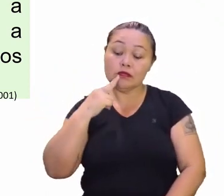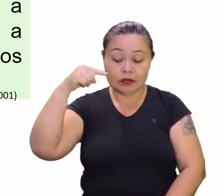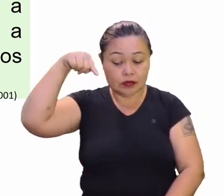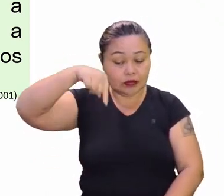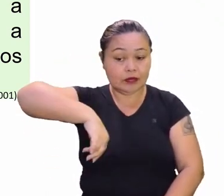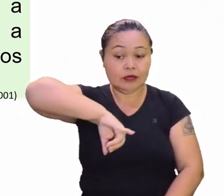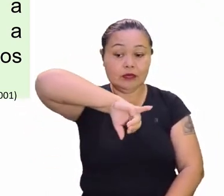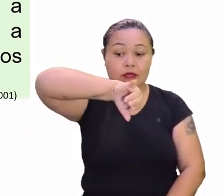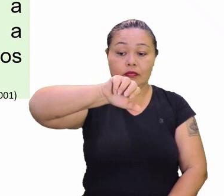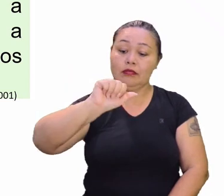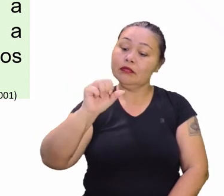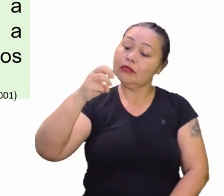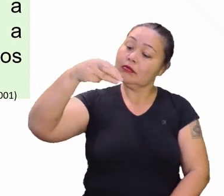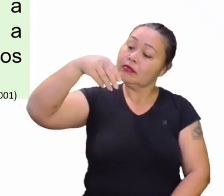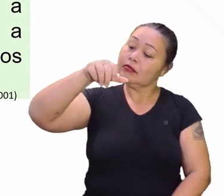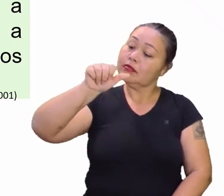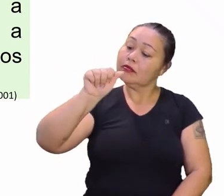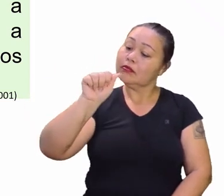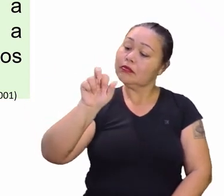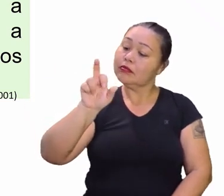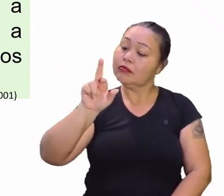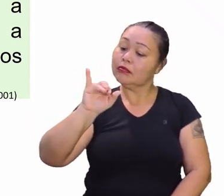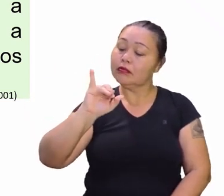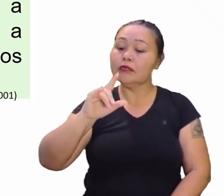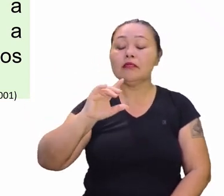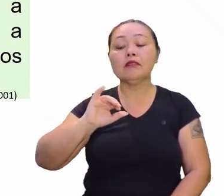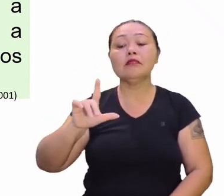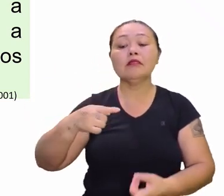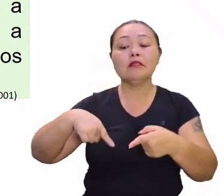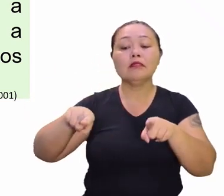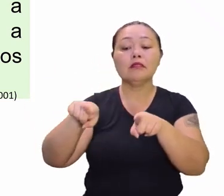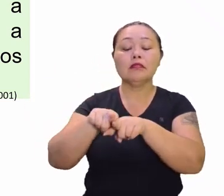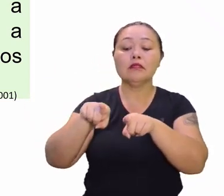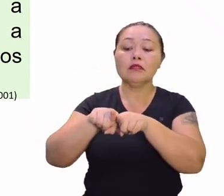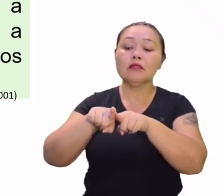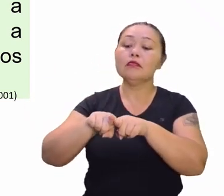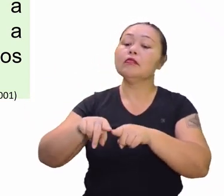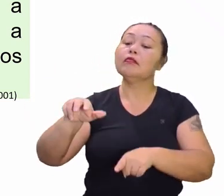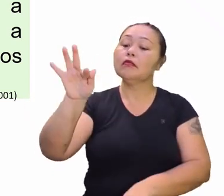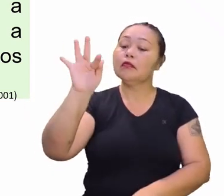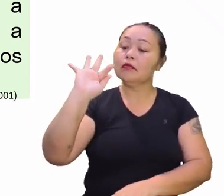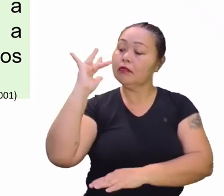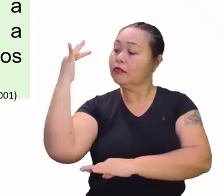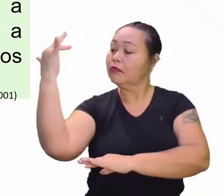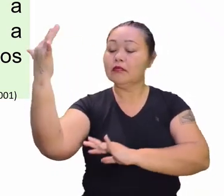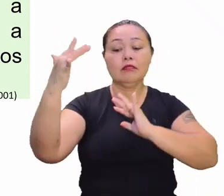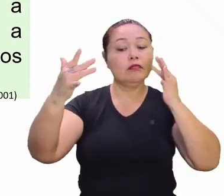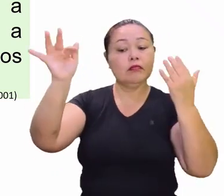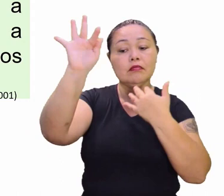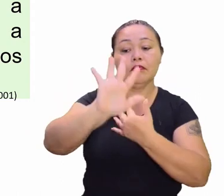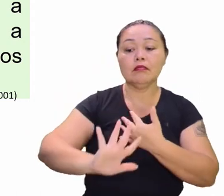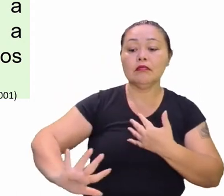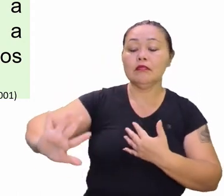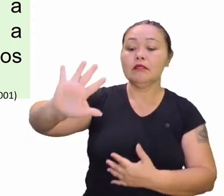Jamari e também a Floresta Nacional do Bom Futuro e a